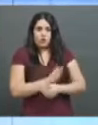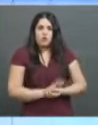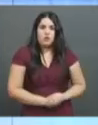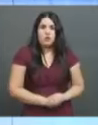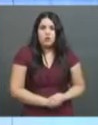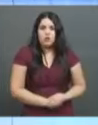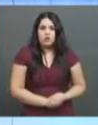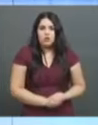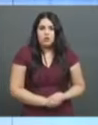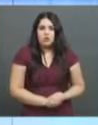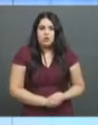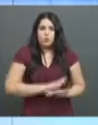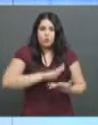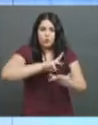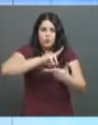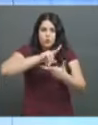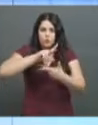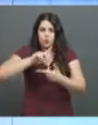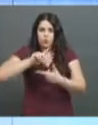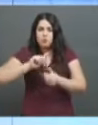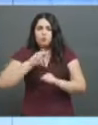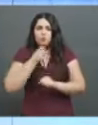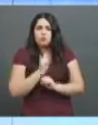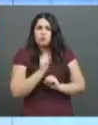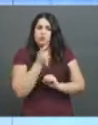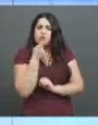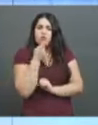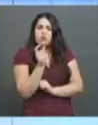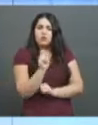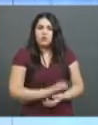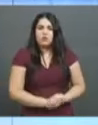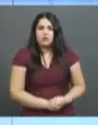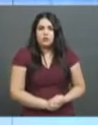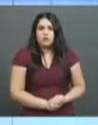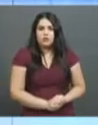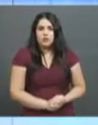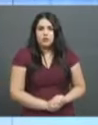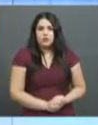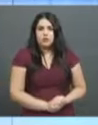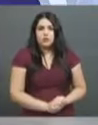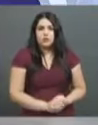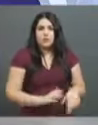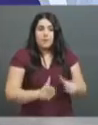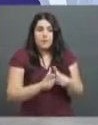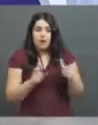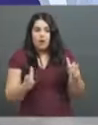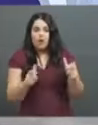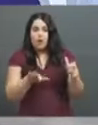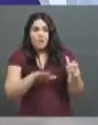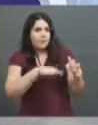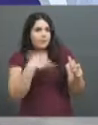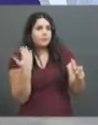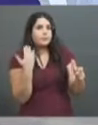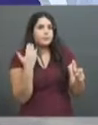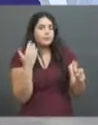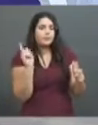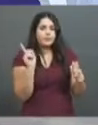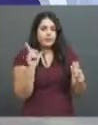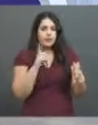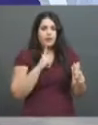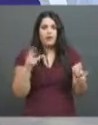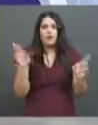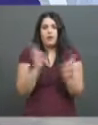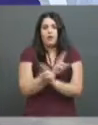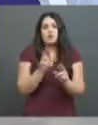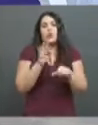cardiovasculares, no mundo pode-se dizer que o maior número de mortes, né, estão associadas